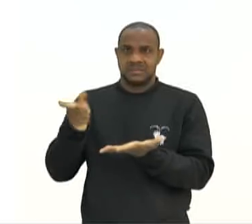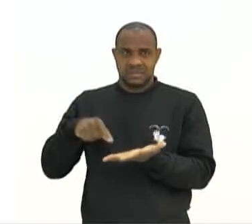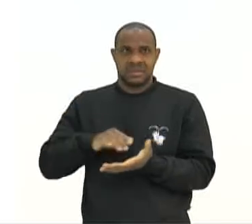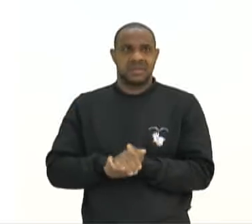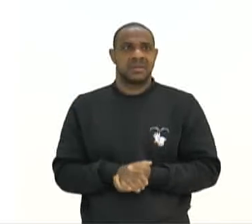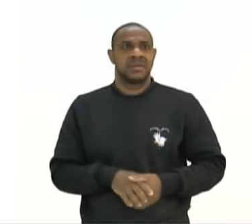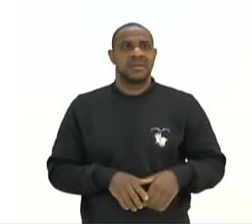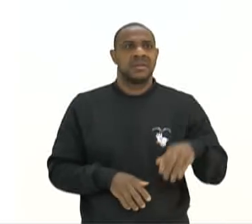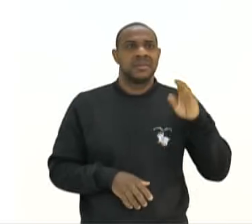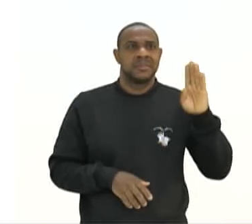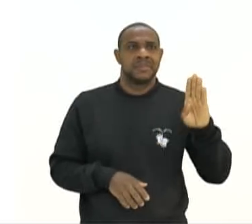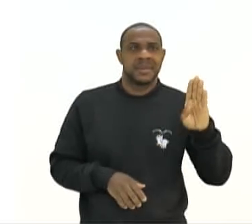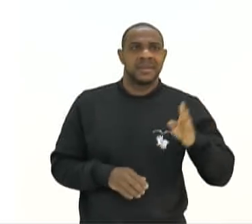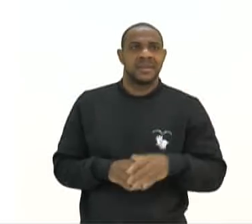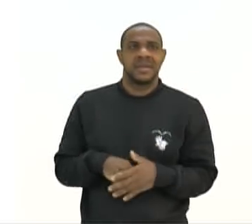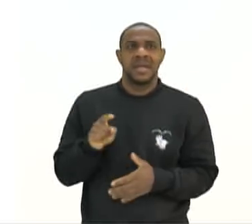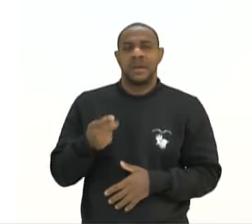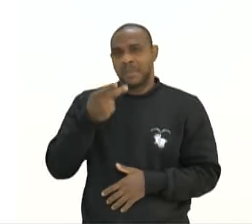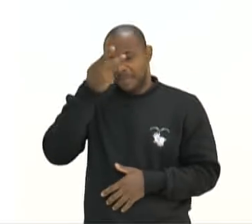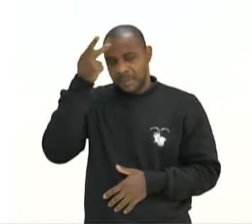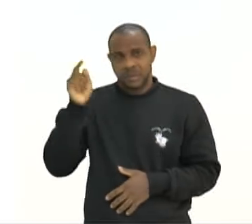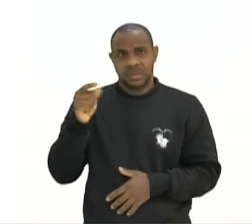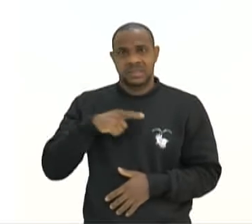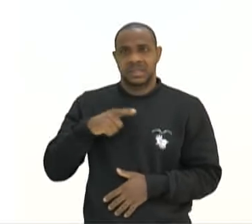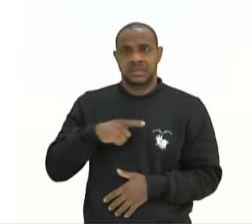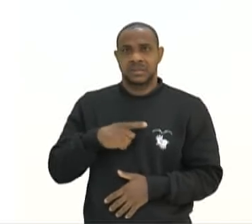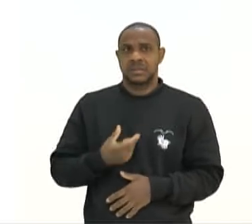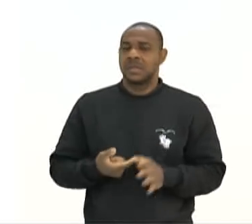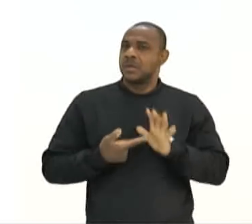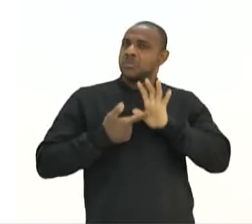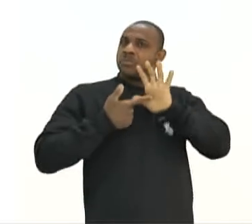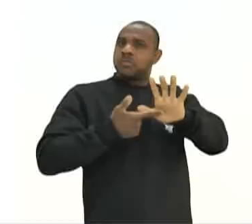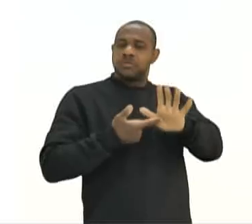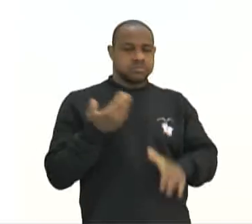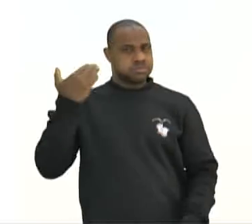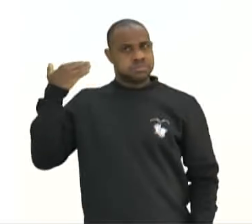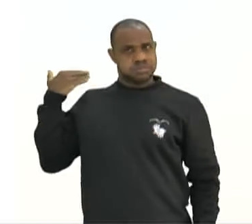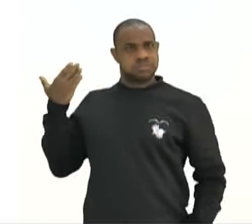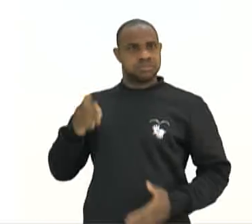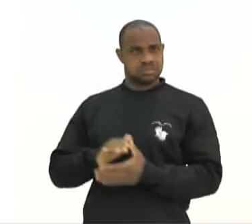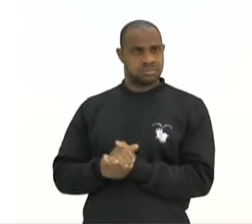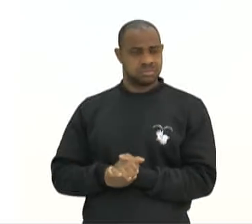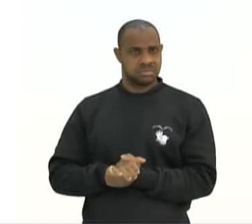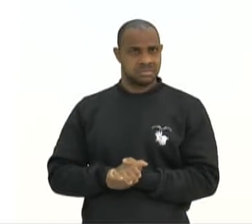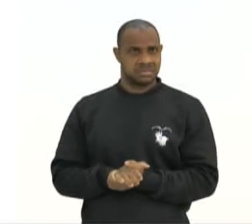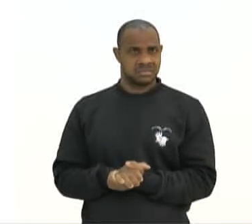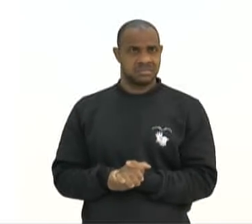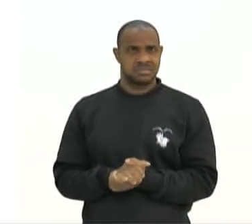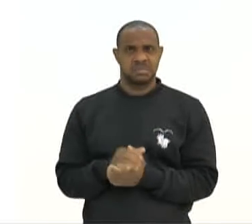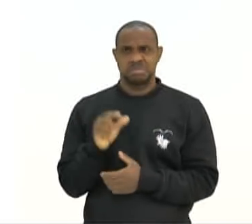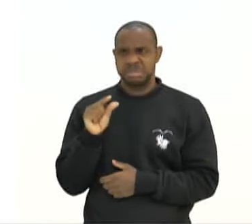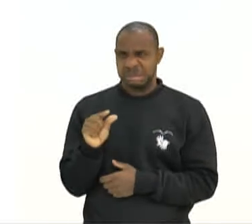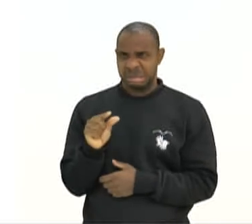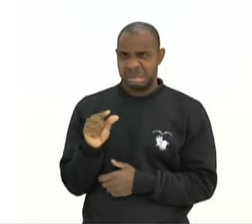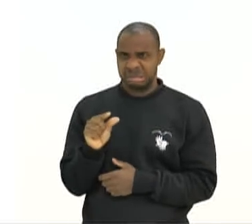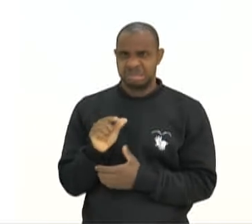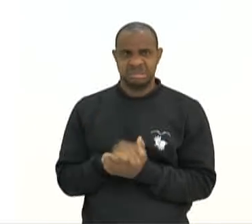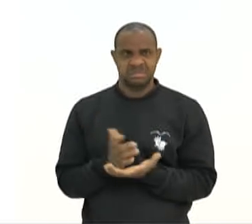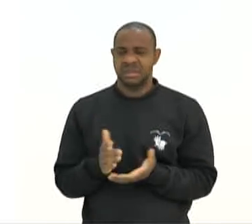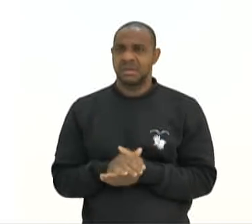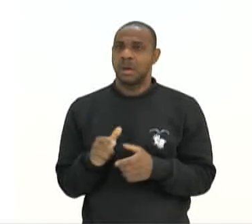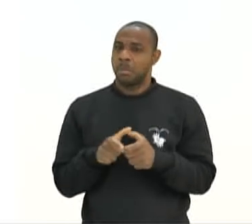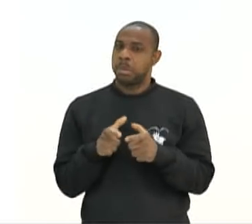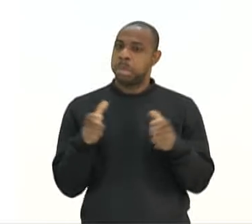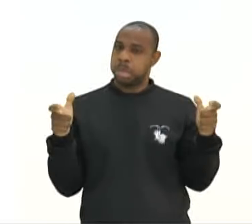Martin Luther King Jr. foi alguém que teve um pequeno destaque no passado? Pequeno destaque? Um enorme destaque,